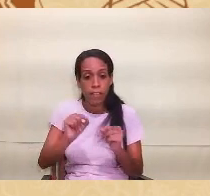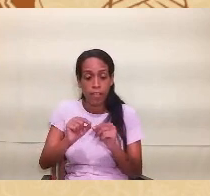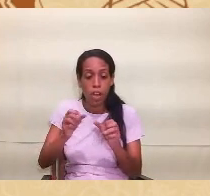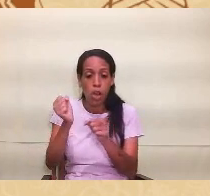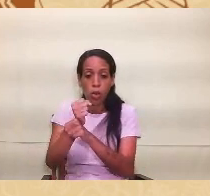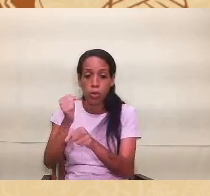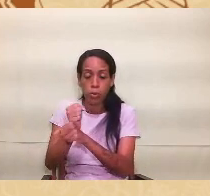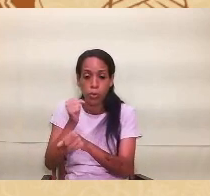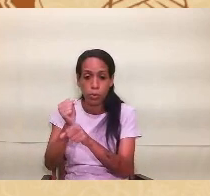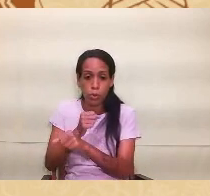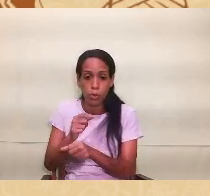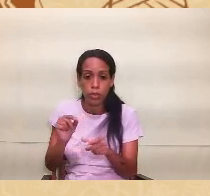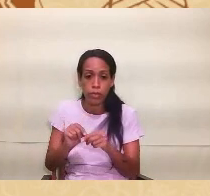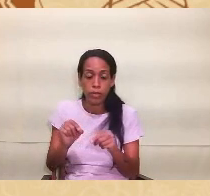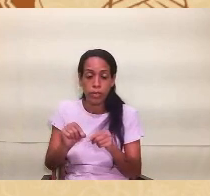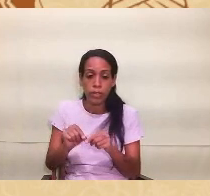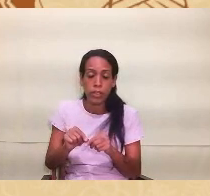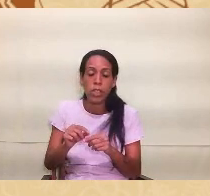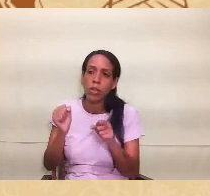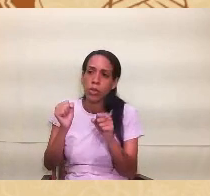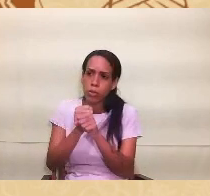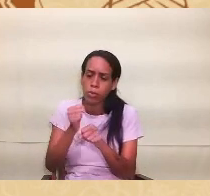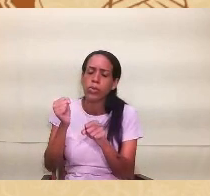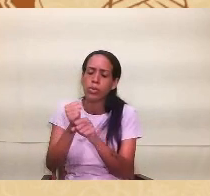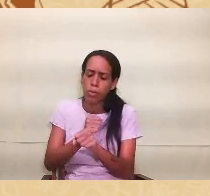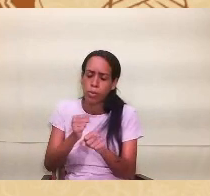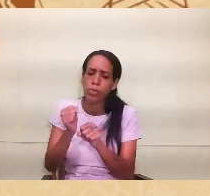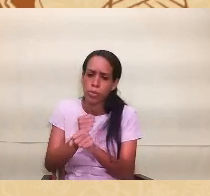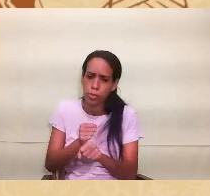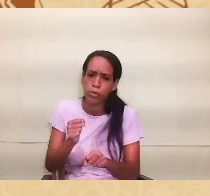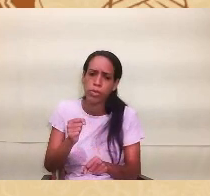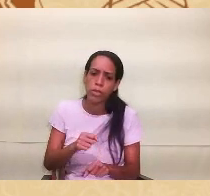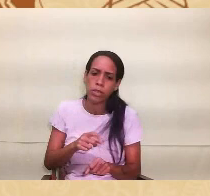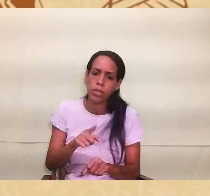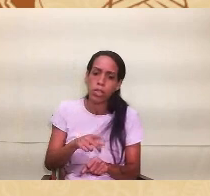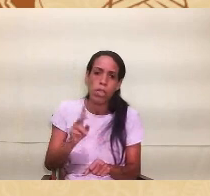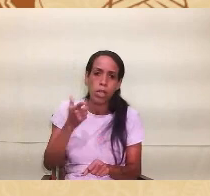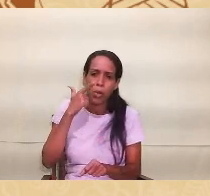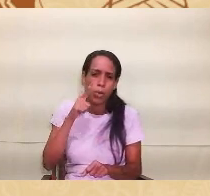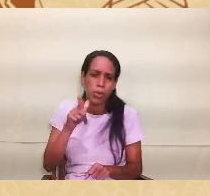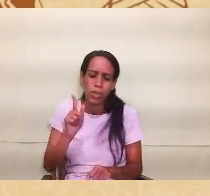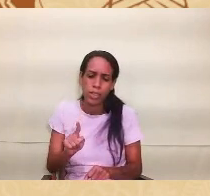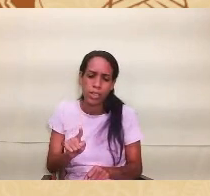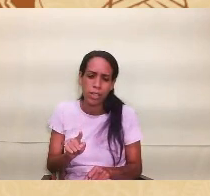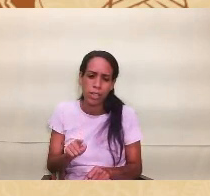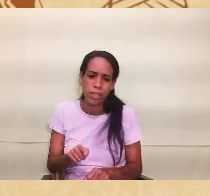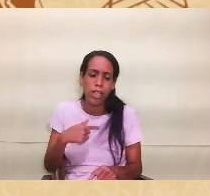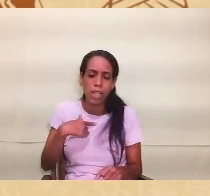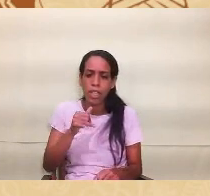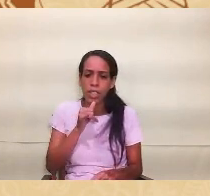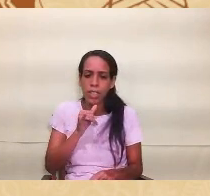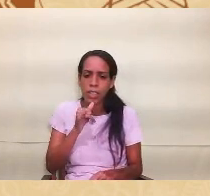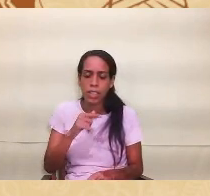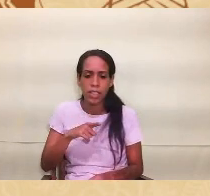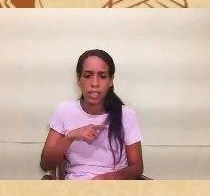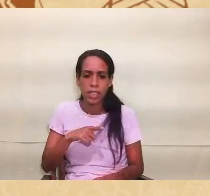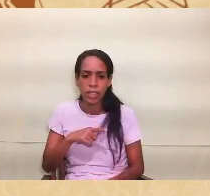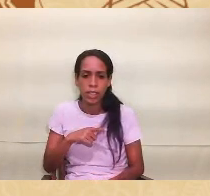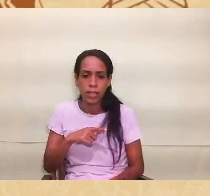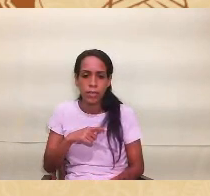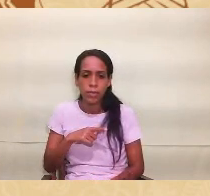vai construindo. Senão você não constrói, né? Vou dar um exemplo aqui que é interessante. Uma